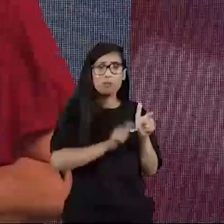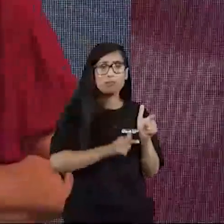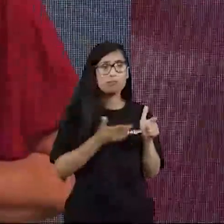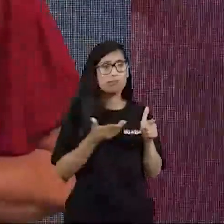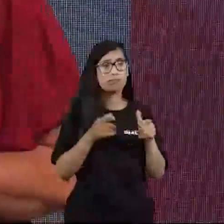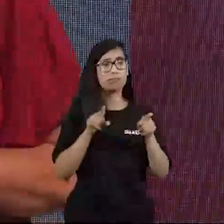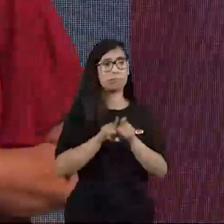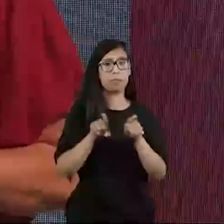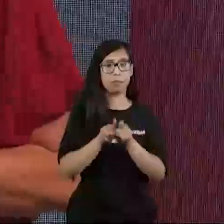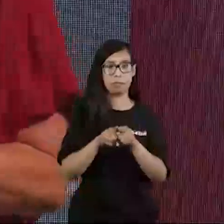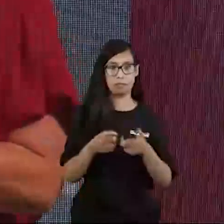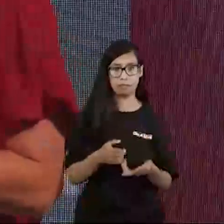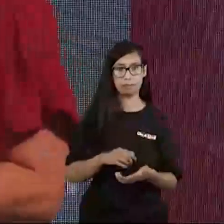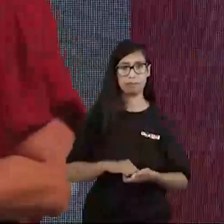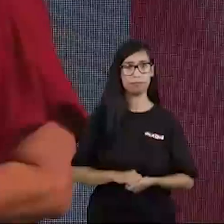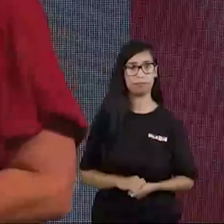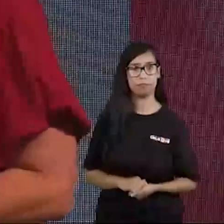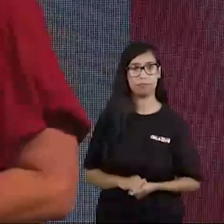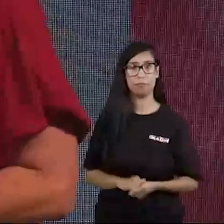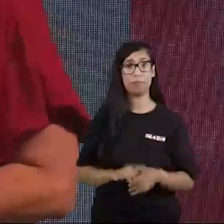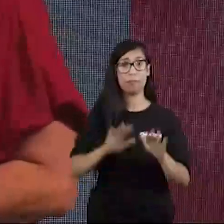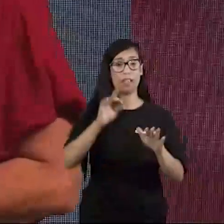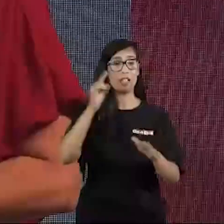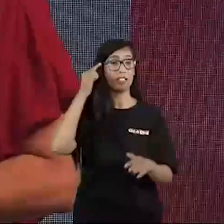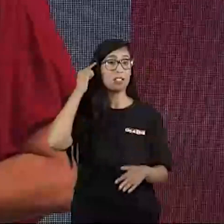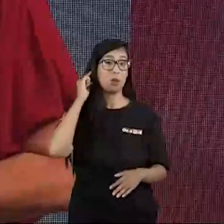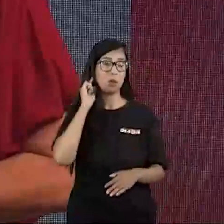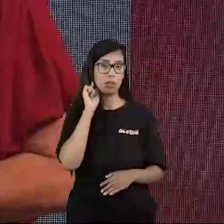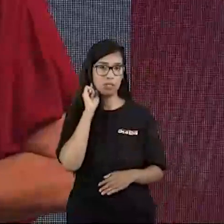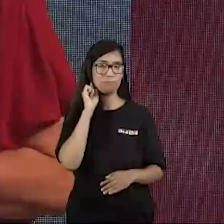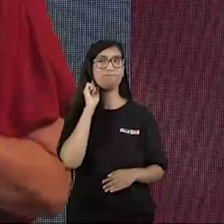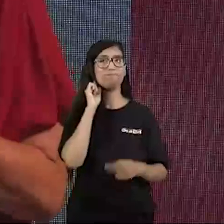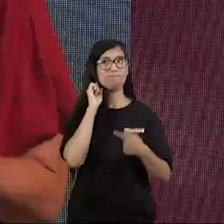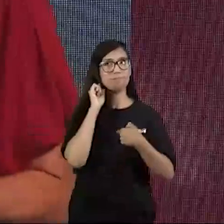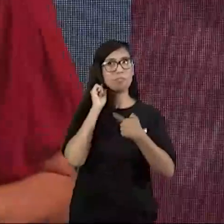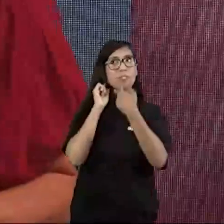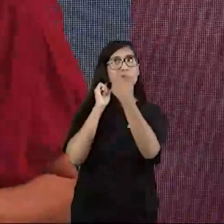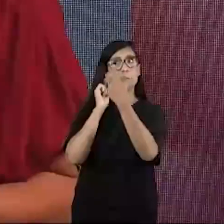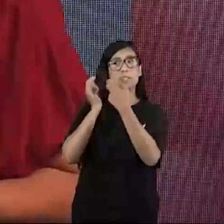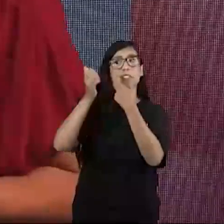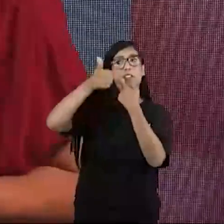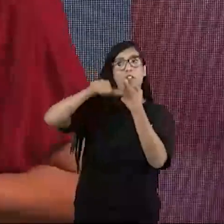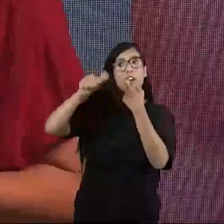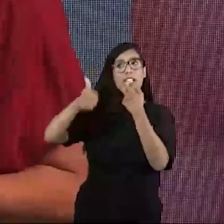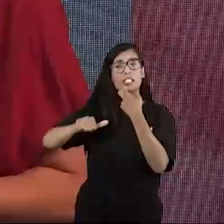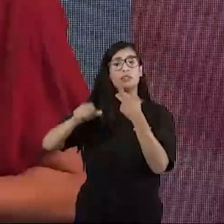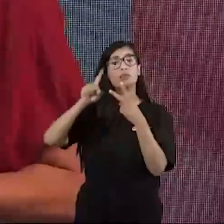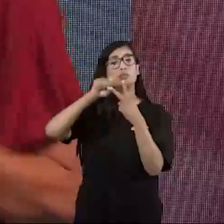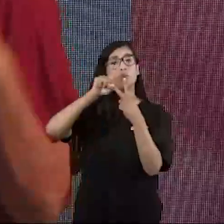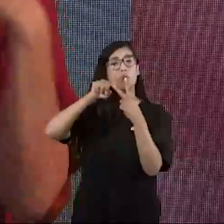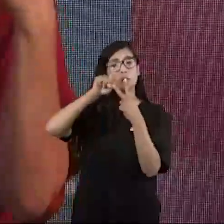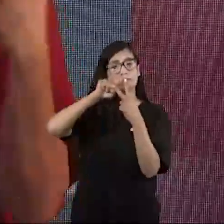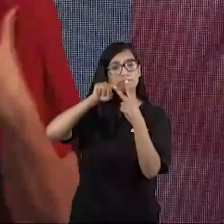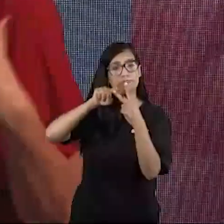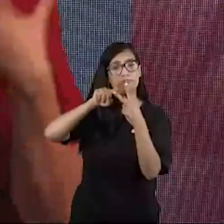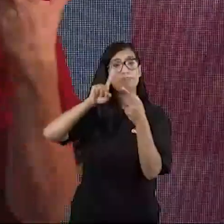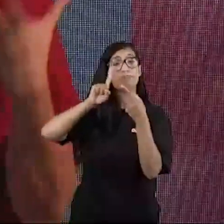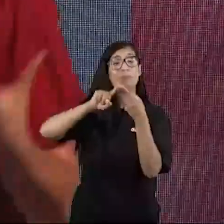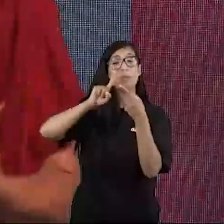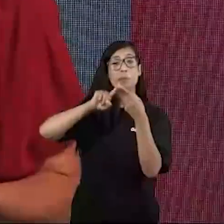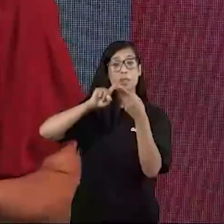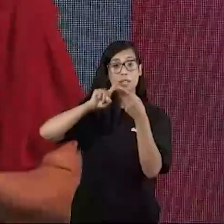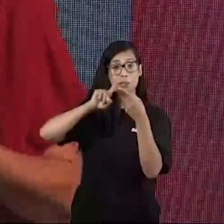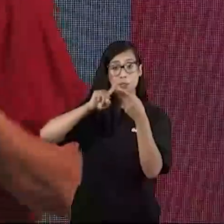utilizar. Mas na orelha, eu diria que eu avaliaria 2 fatores. O primeiro é a gravidade